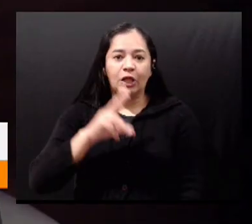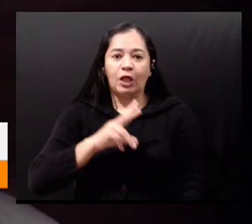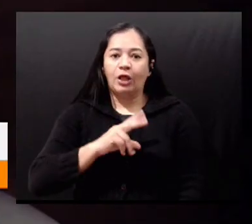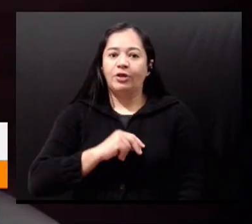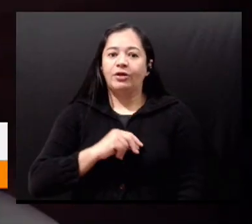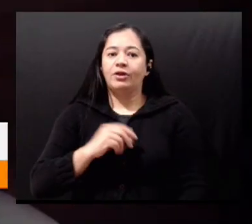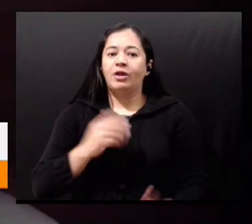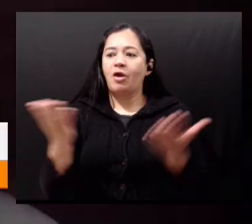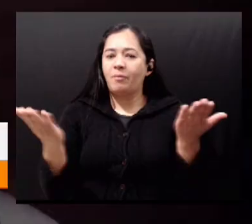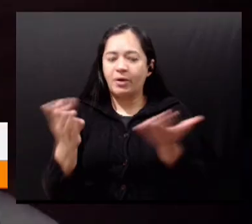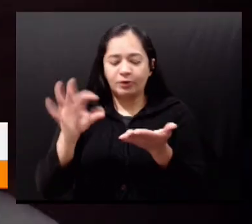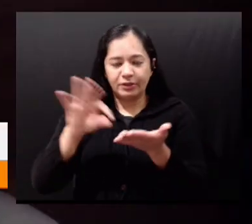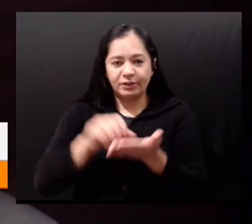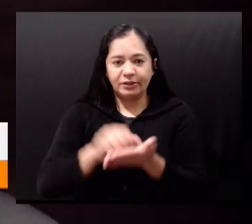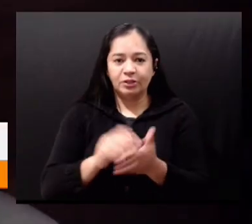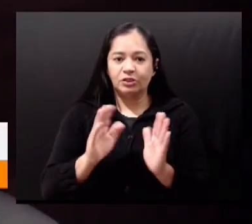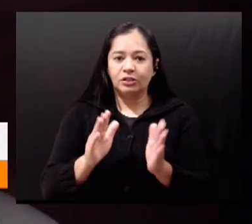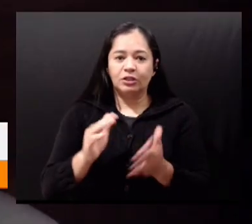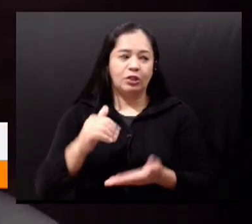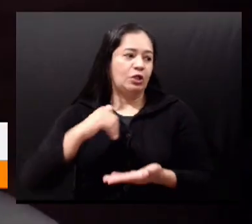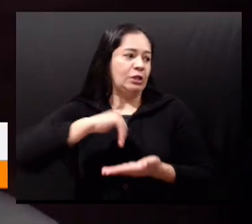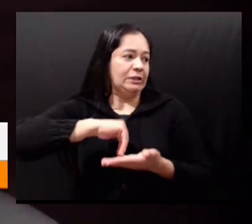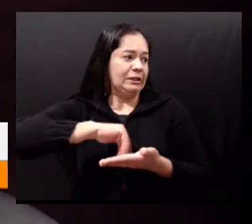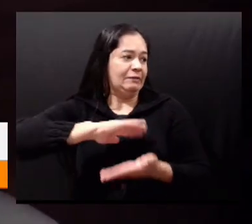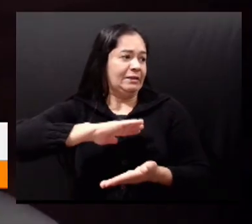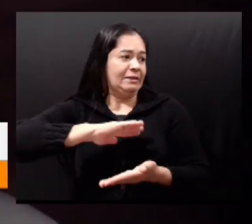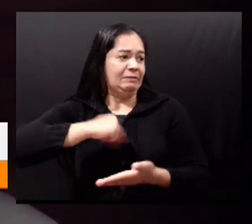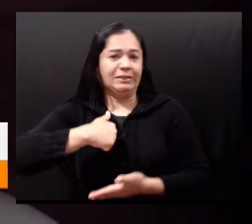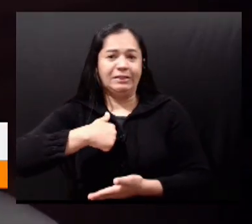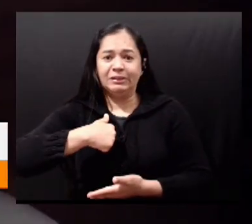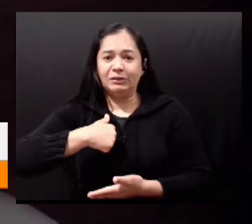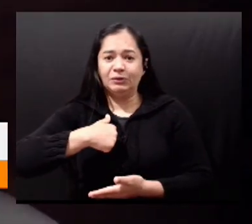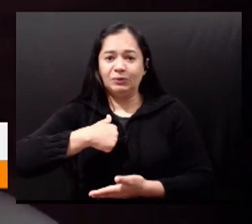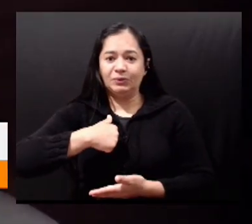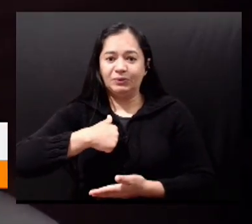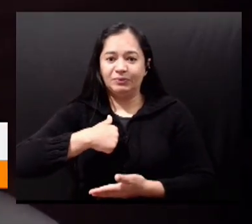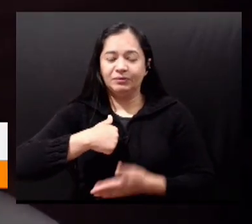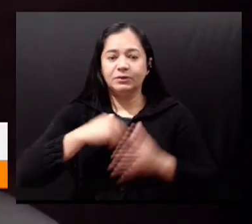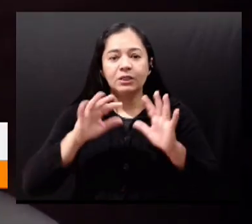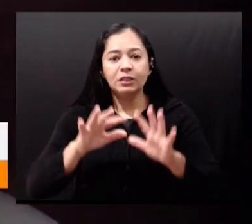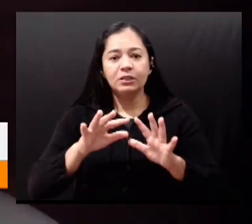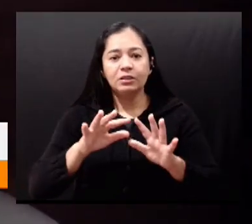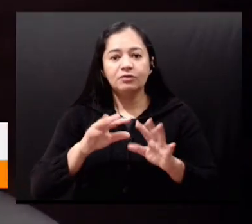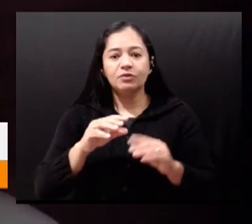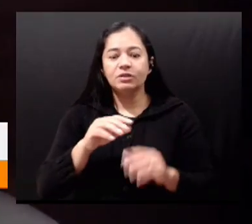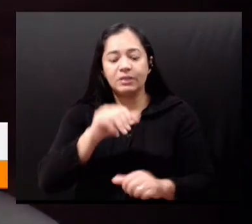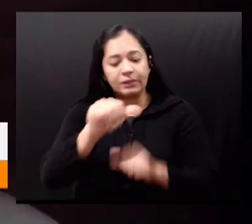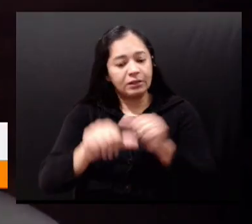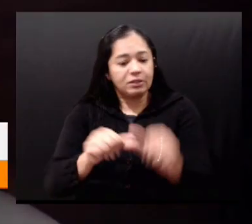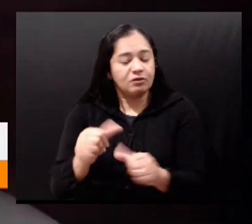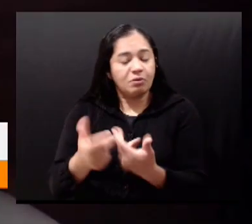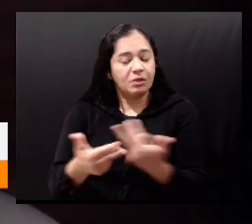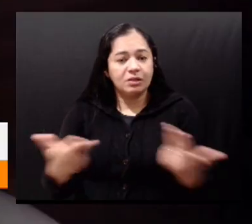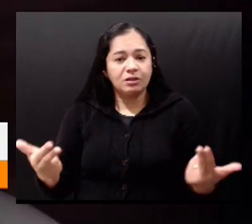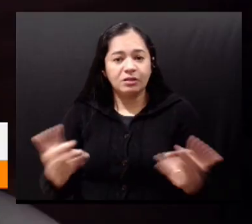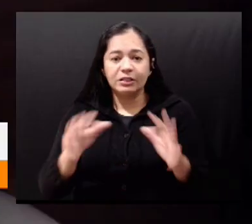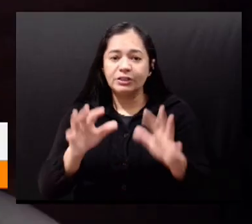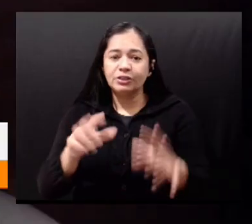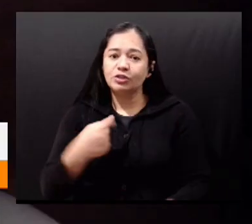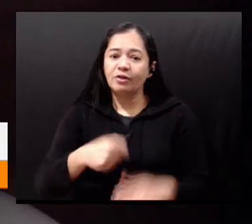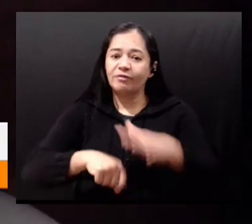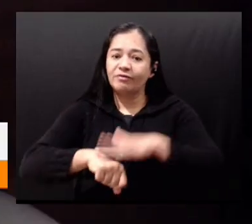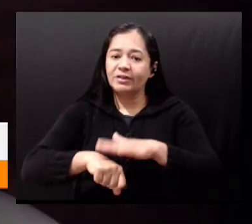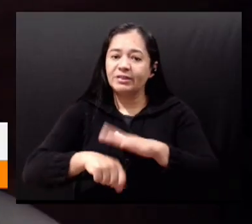Já pensa direto, Demissão. vou ser demitido. Então, isso é uma distorção cognitiva e a gente faz isso o tempo inteiro. Aham. Então,